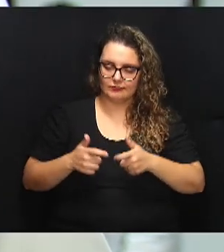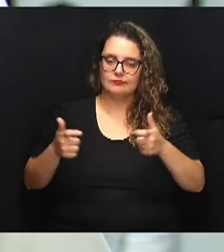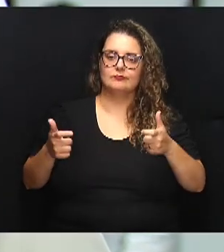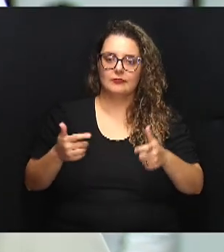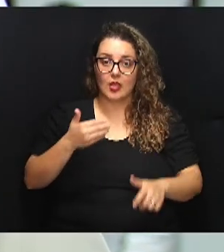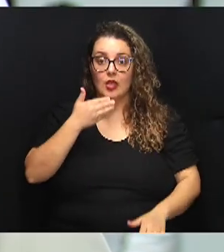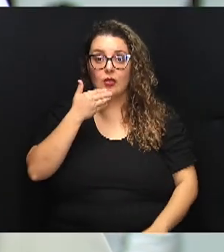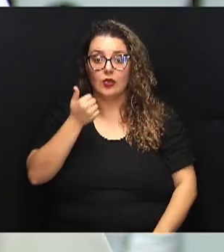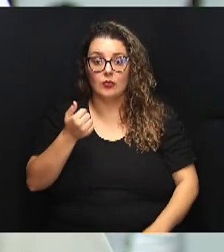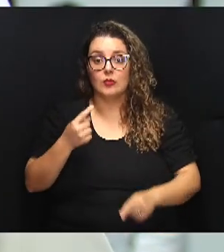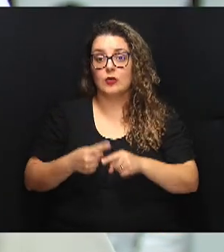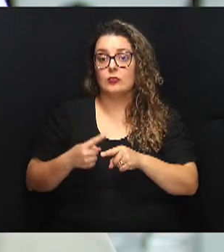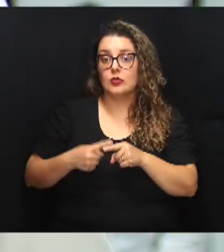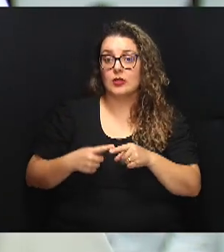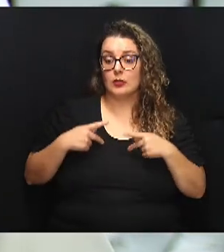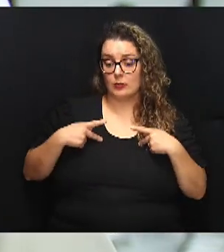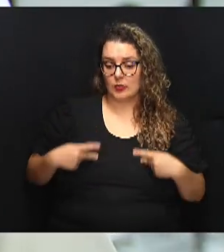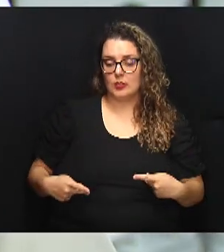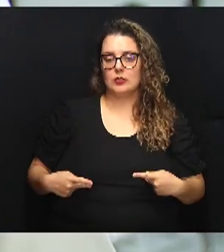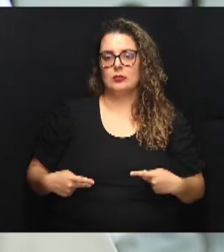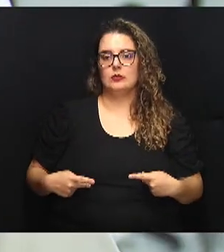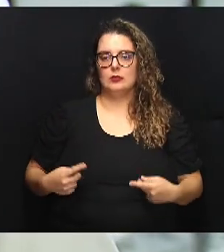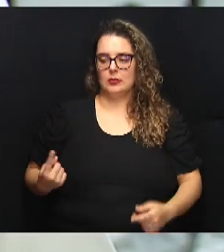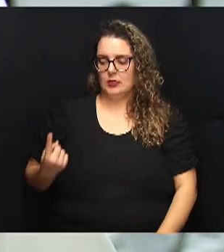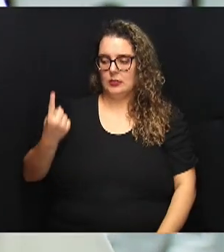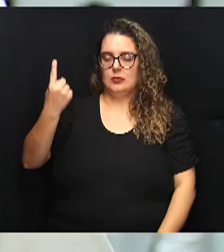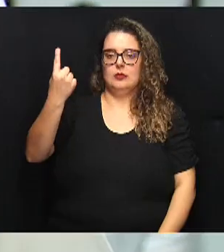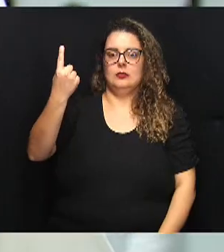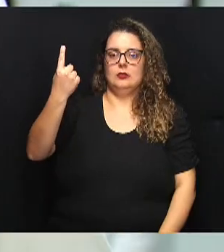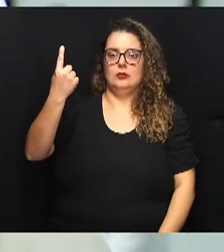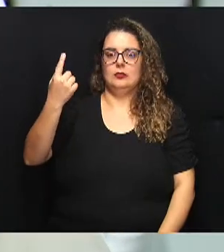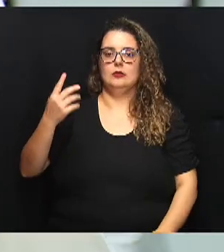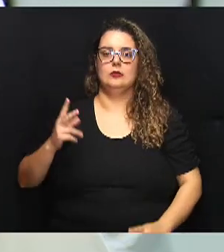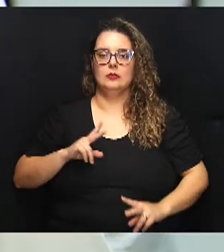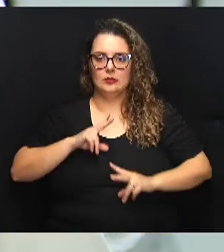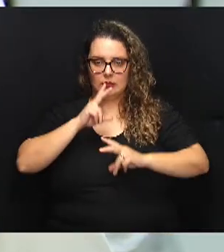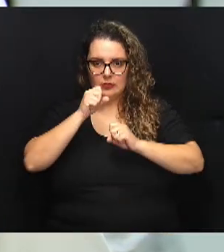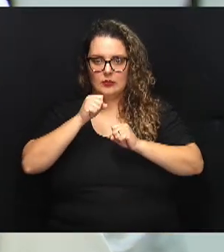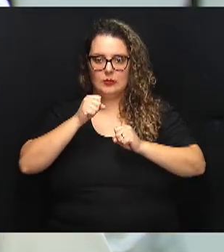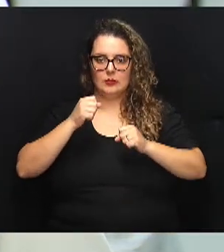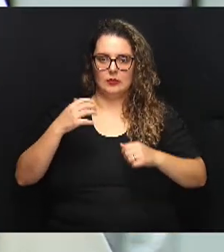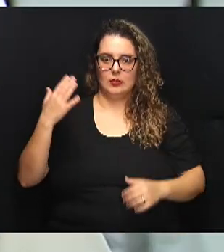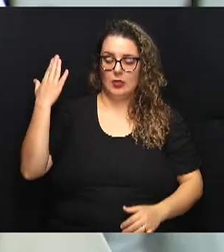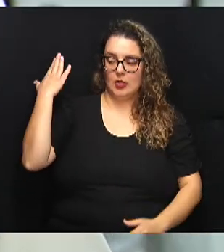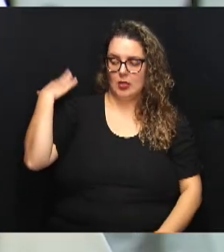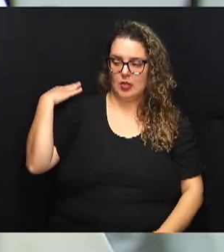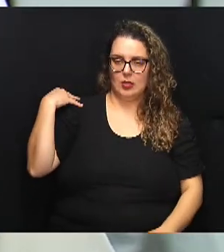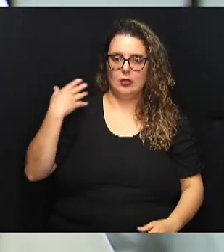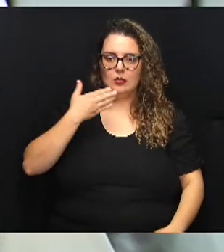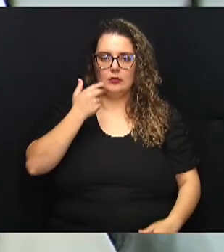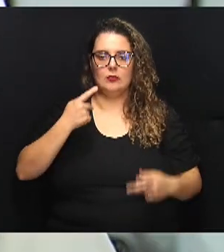melhorou muito por questão da postura. Eu, por ser muito alto, me ajudou a fortalecer muito as costas, melhorar a